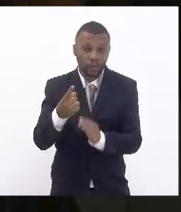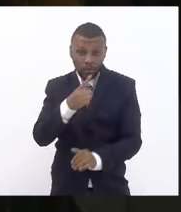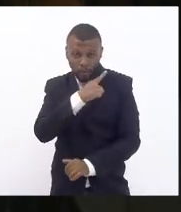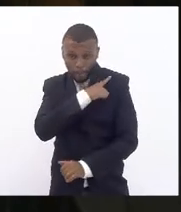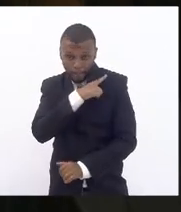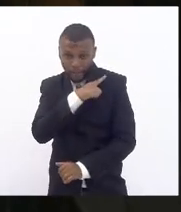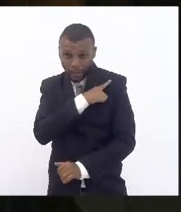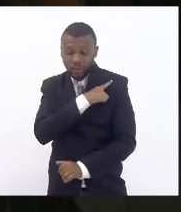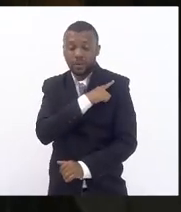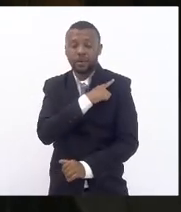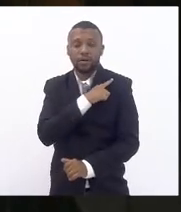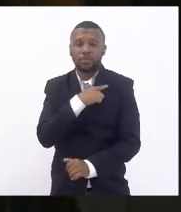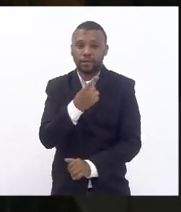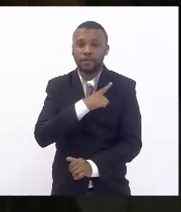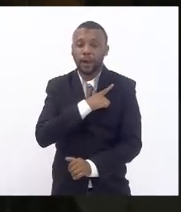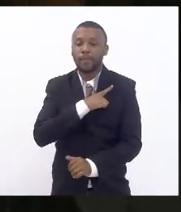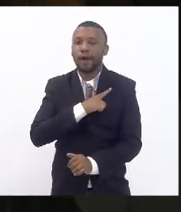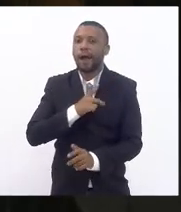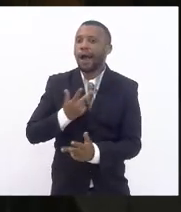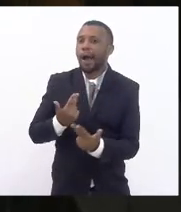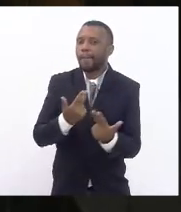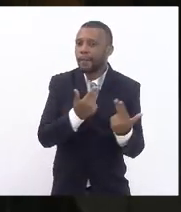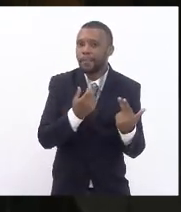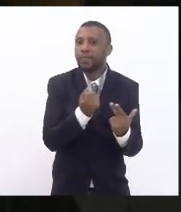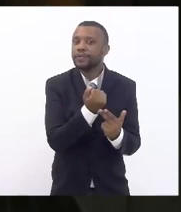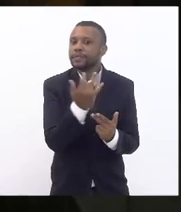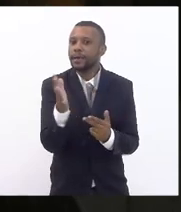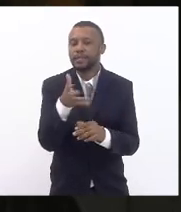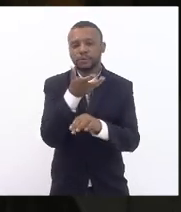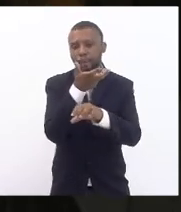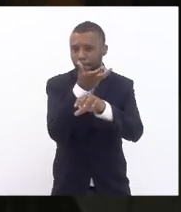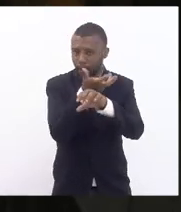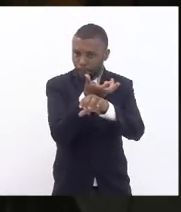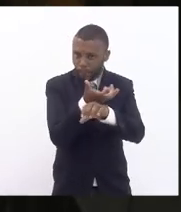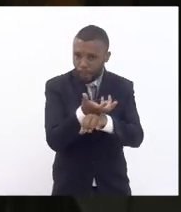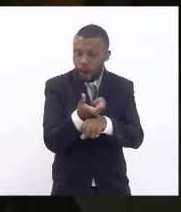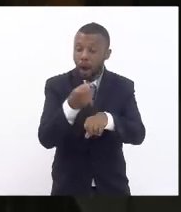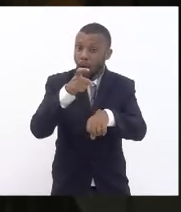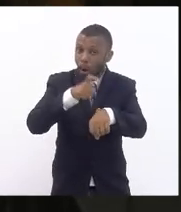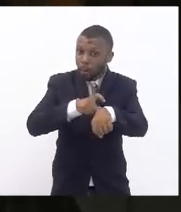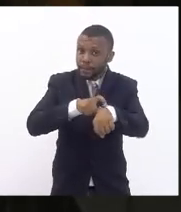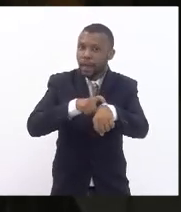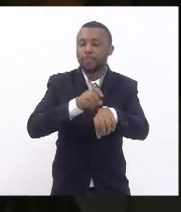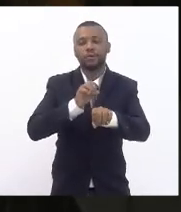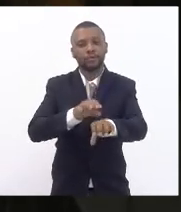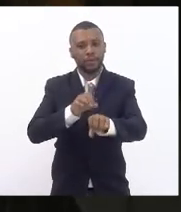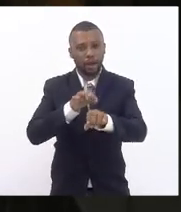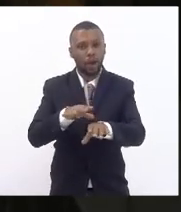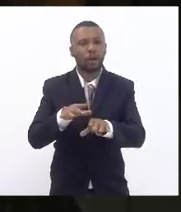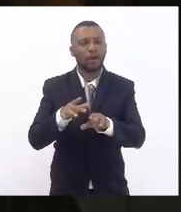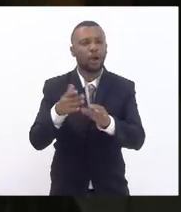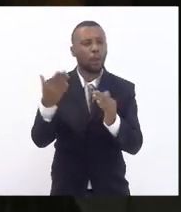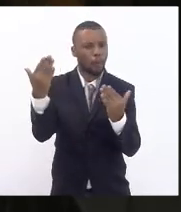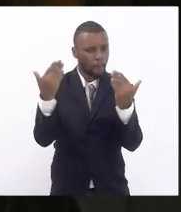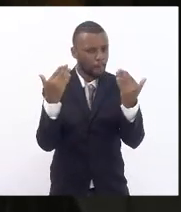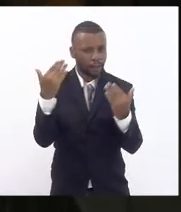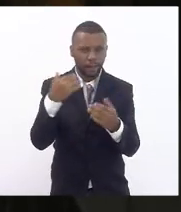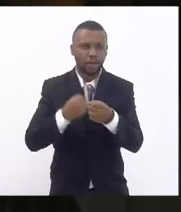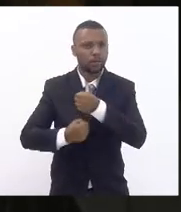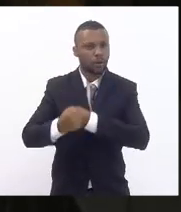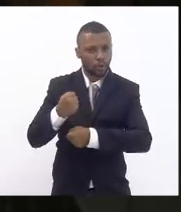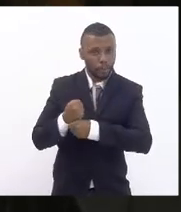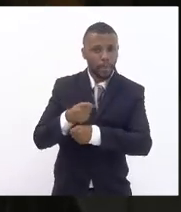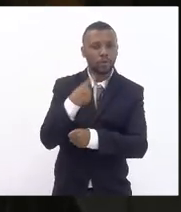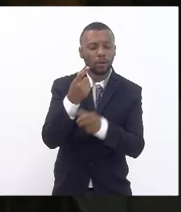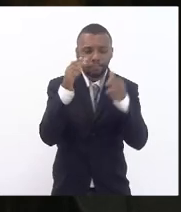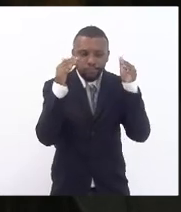mesmo conjunto de disciplinas e seus respectivos tempos de aula em relação ao ano passado, para que a gente possa se dedicar a